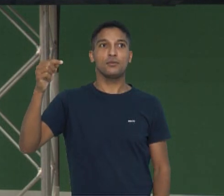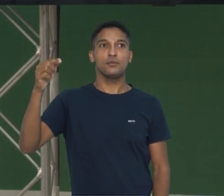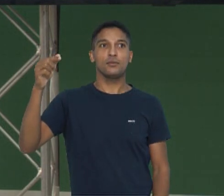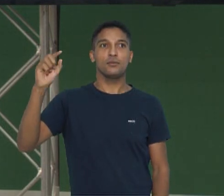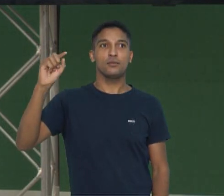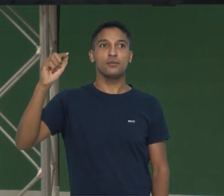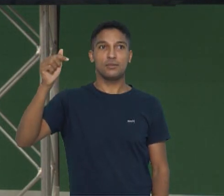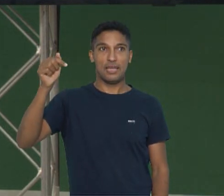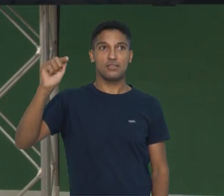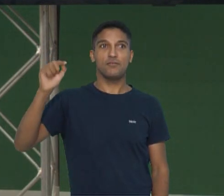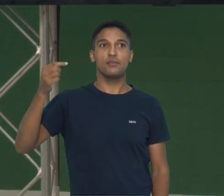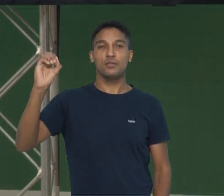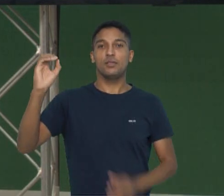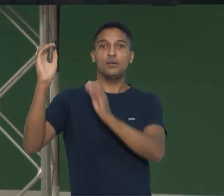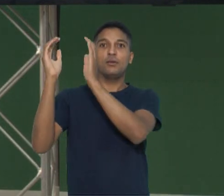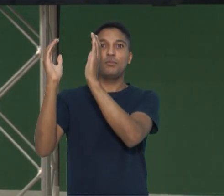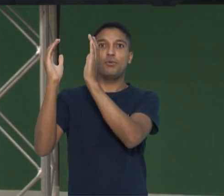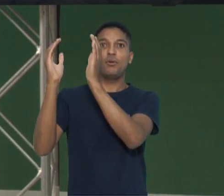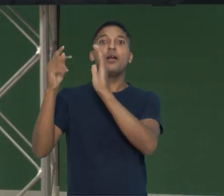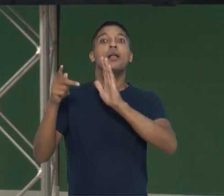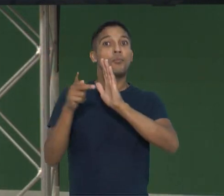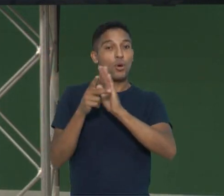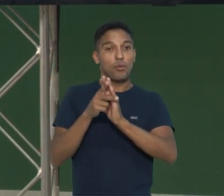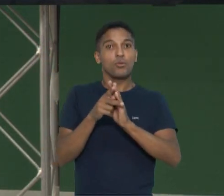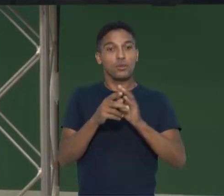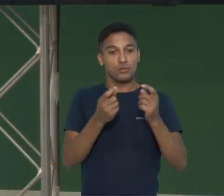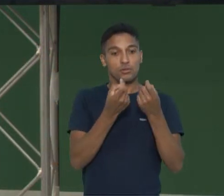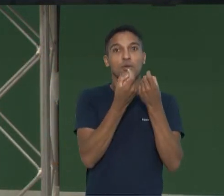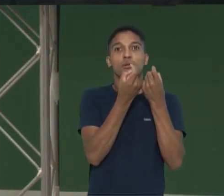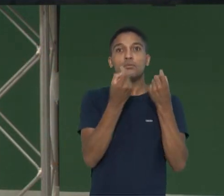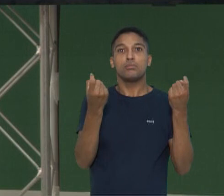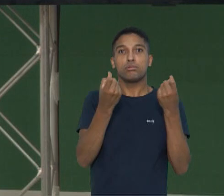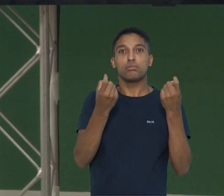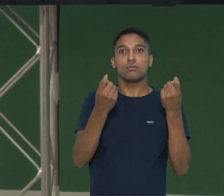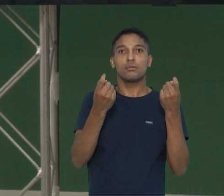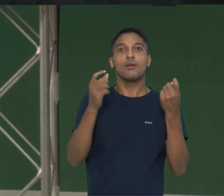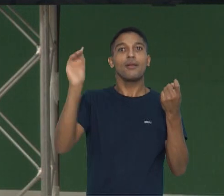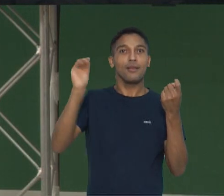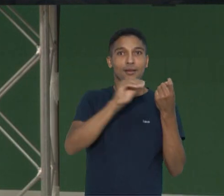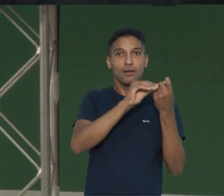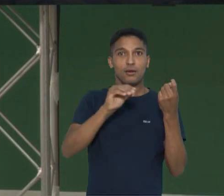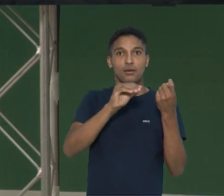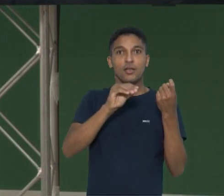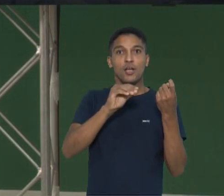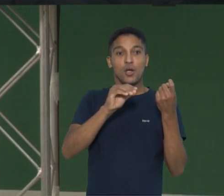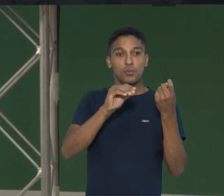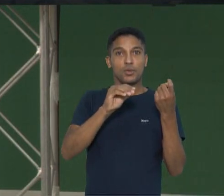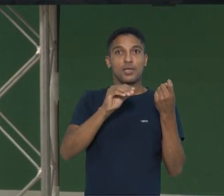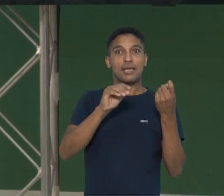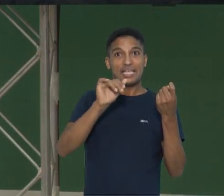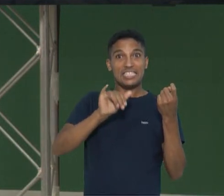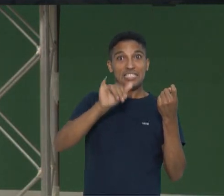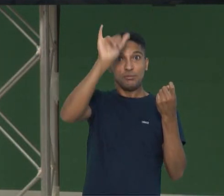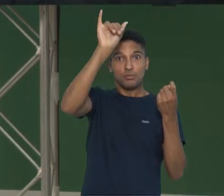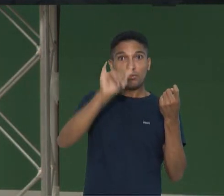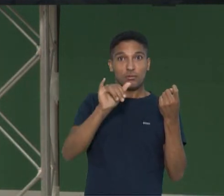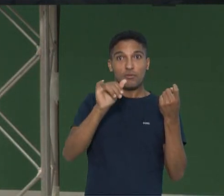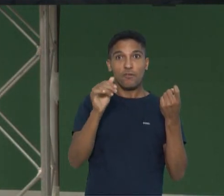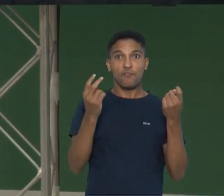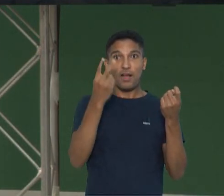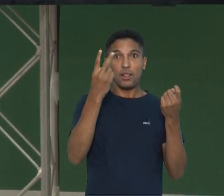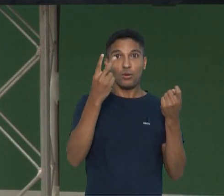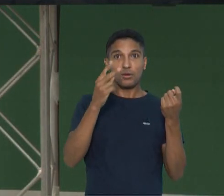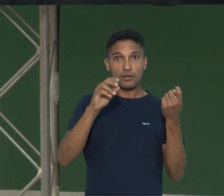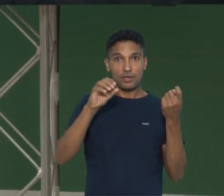focos estão localizados sobre o eixo x. O valor de y é igual a 0. Logo, primeira